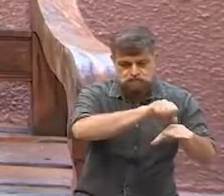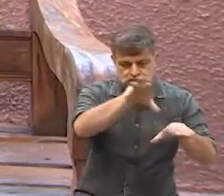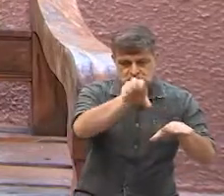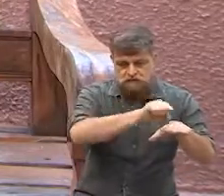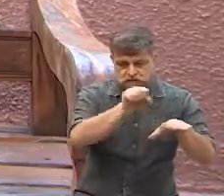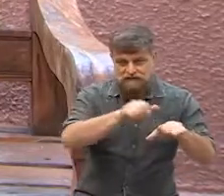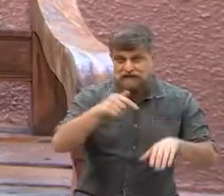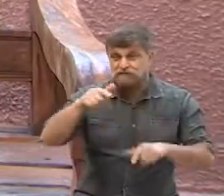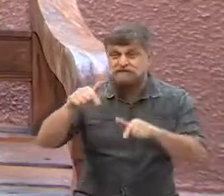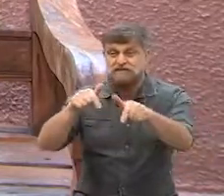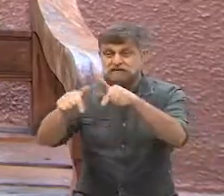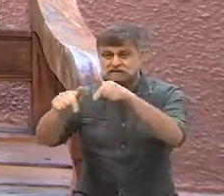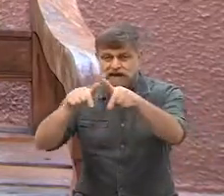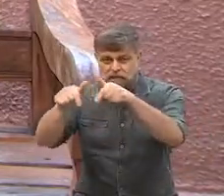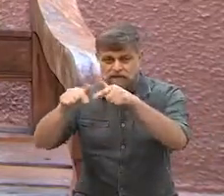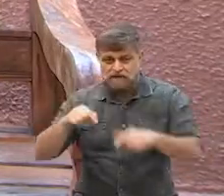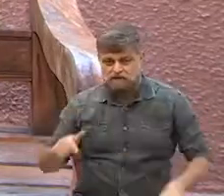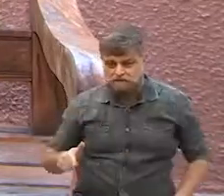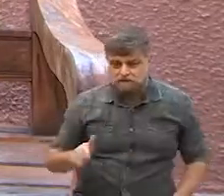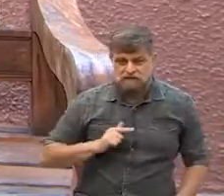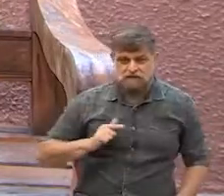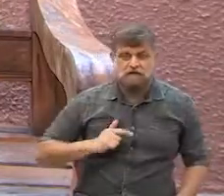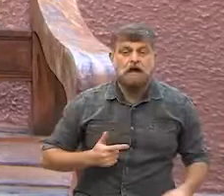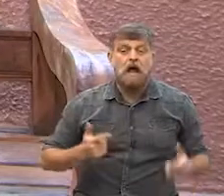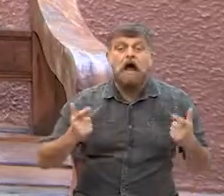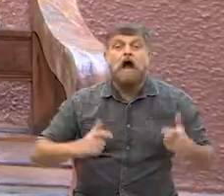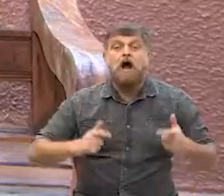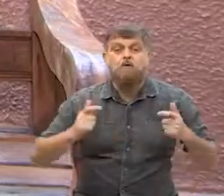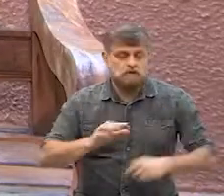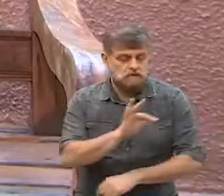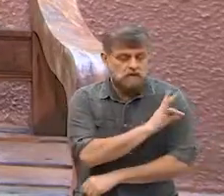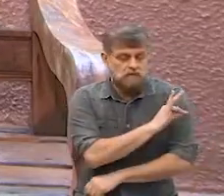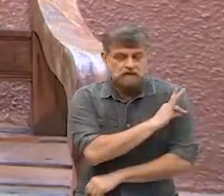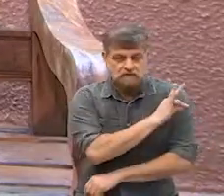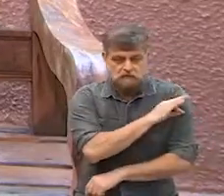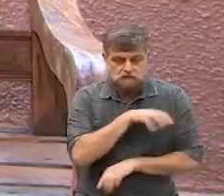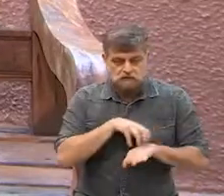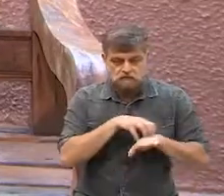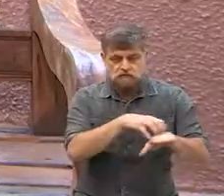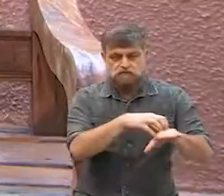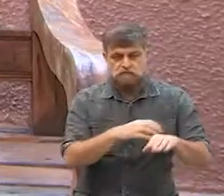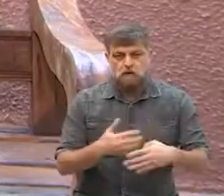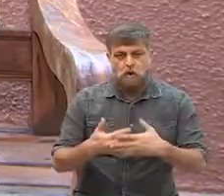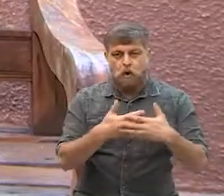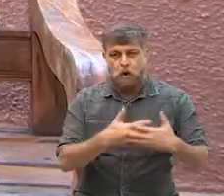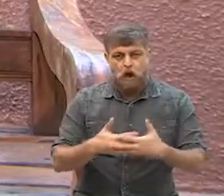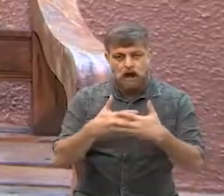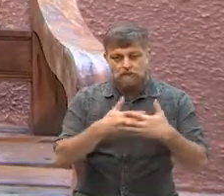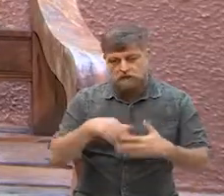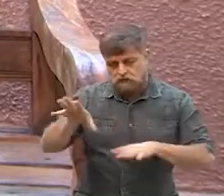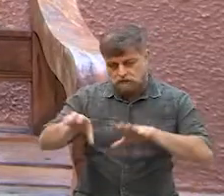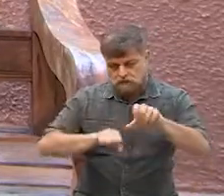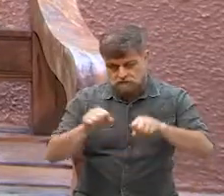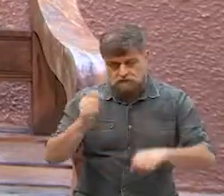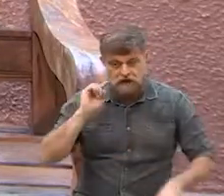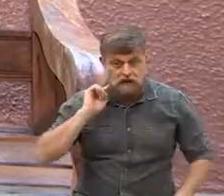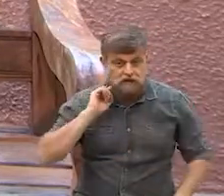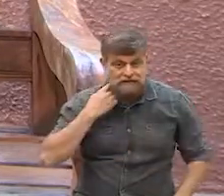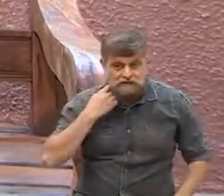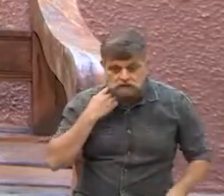seu trabalho, às vezes ela não passa lá, mas passa em outro lugar. E pense a respeito disso e observe o seu